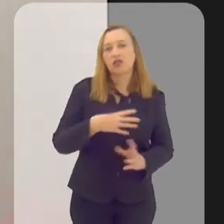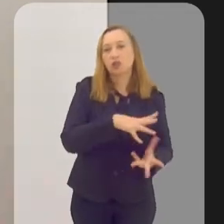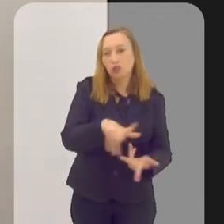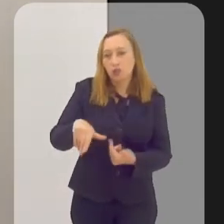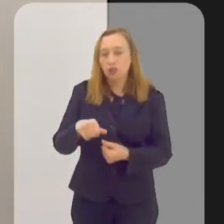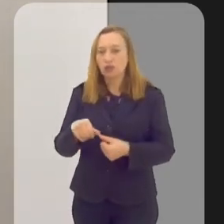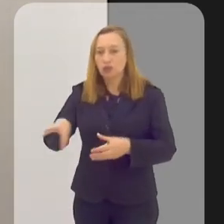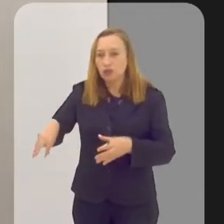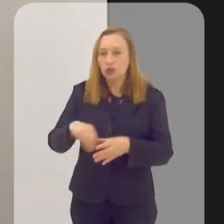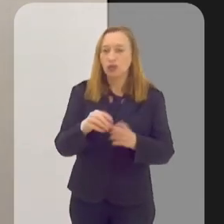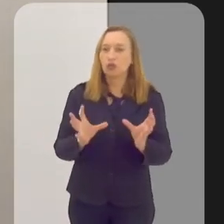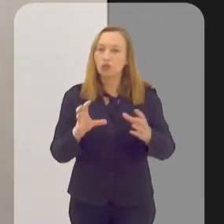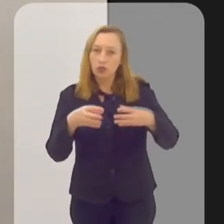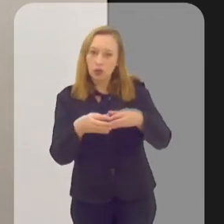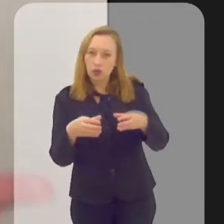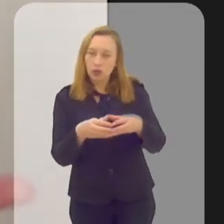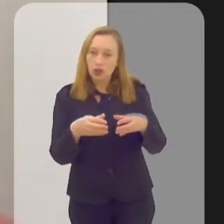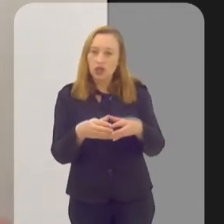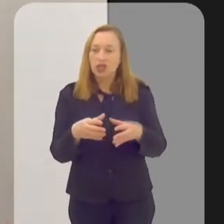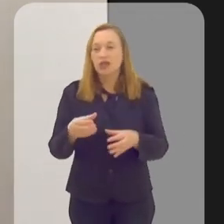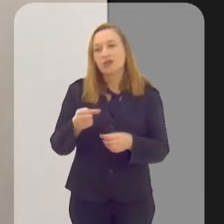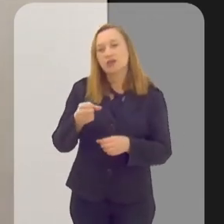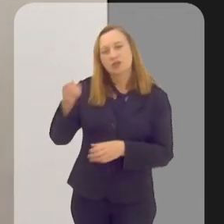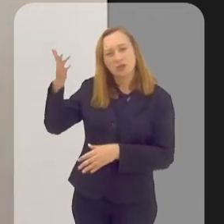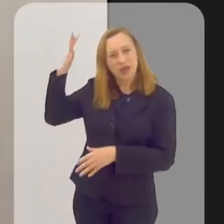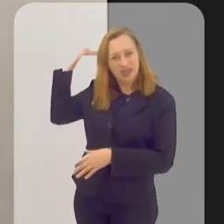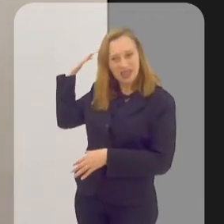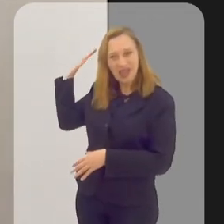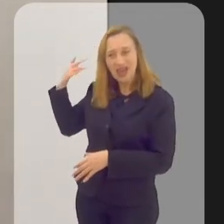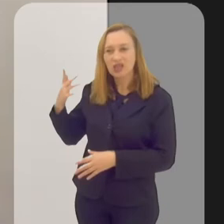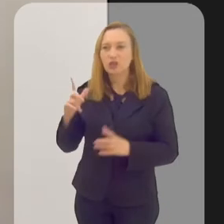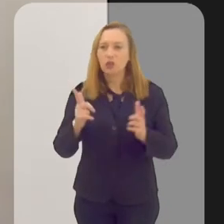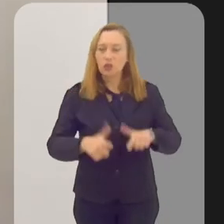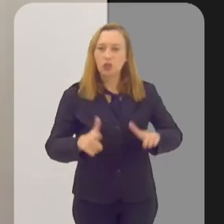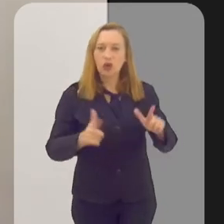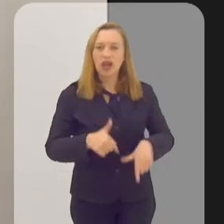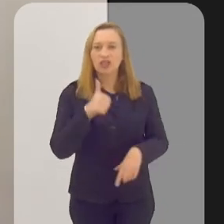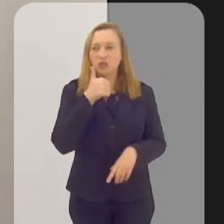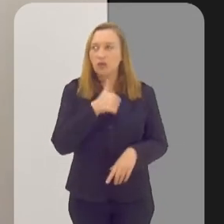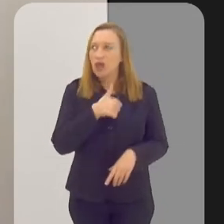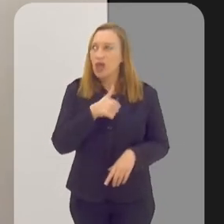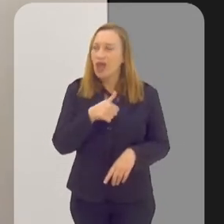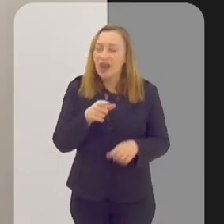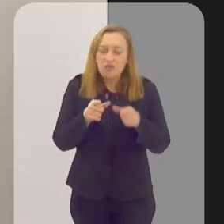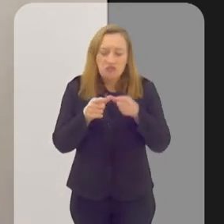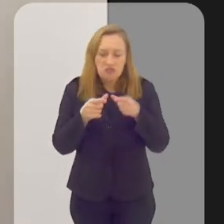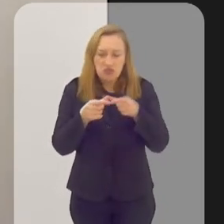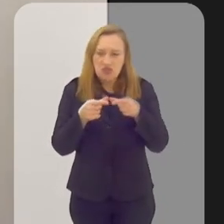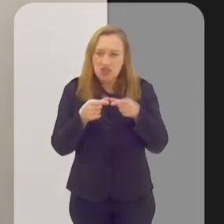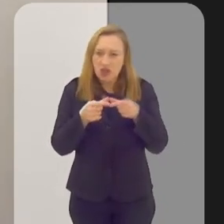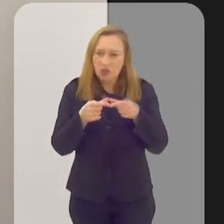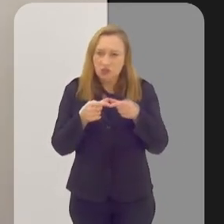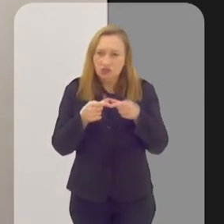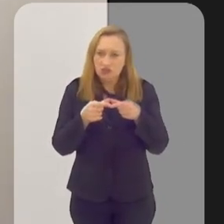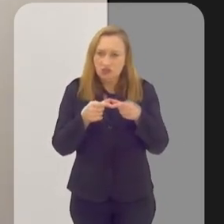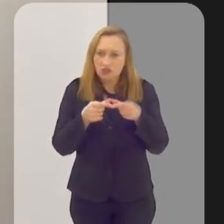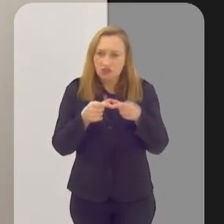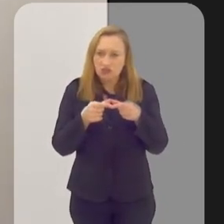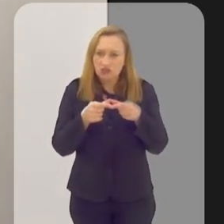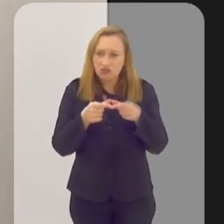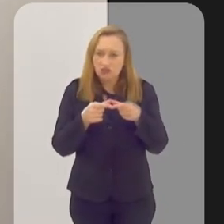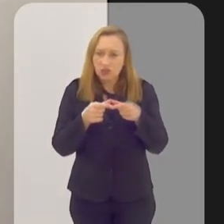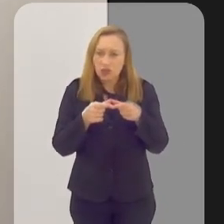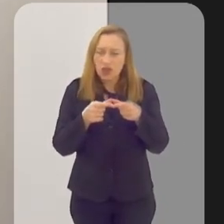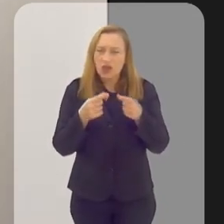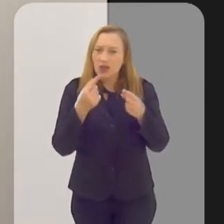que vivem no mundo corporativo. Porque o que eu digo é o seguinte: antigamente, o espaço para a mulher era